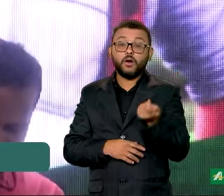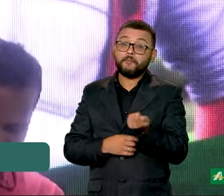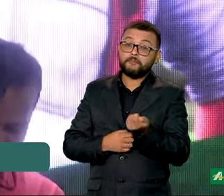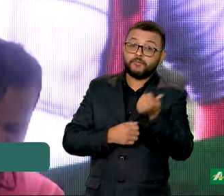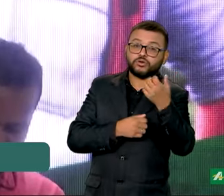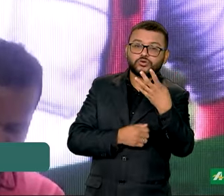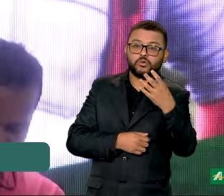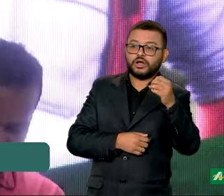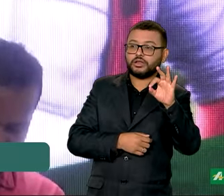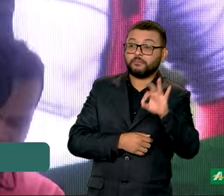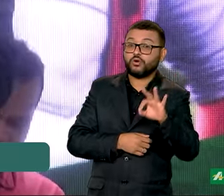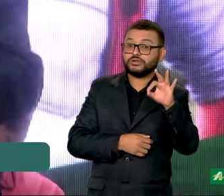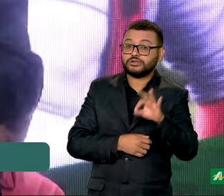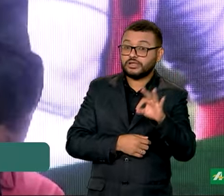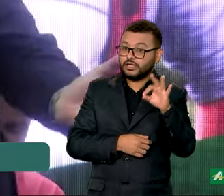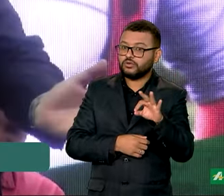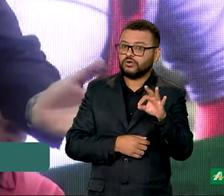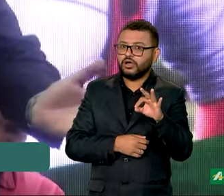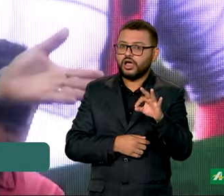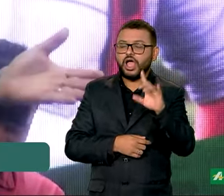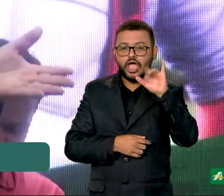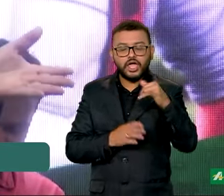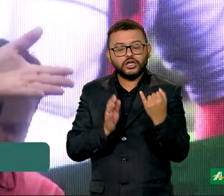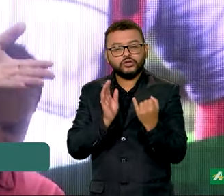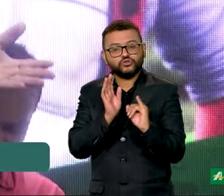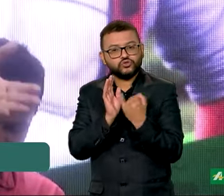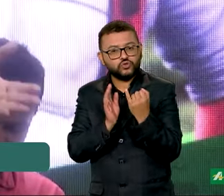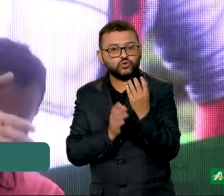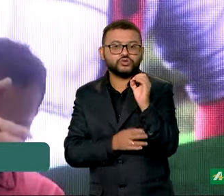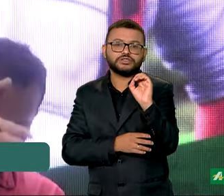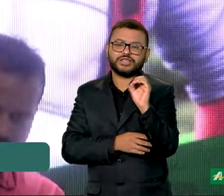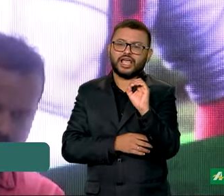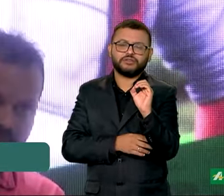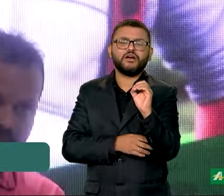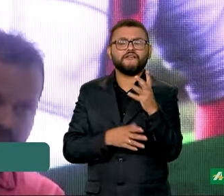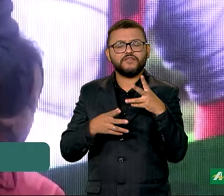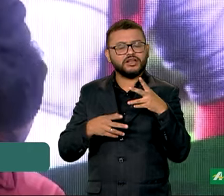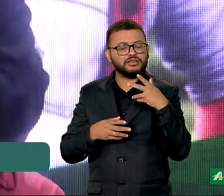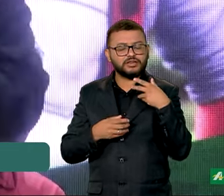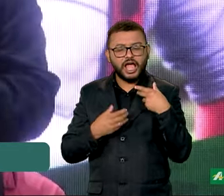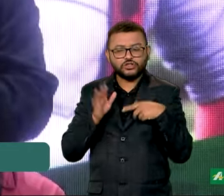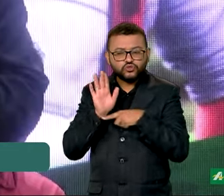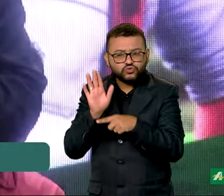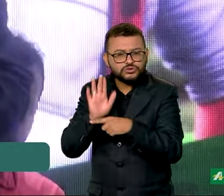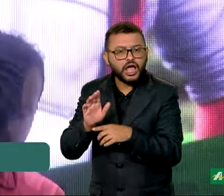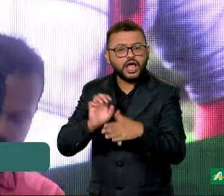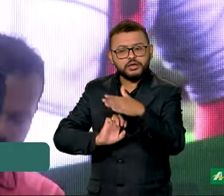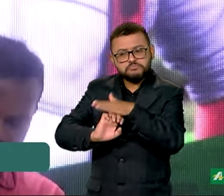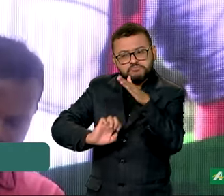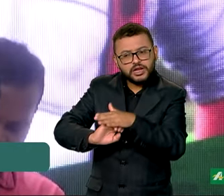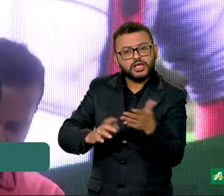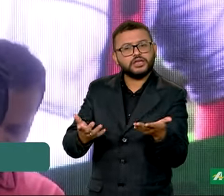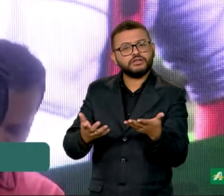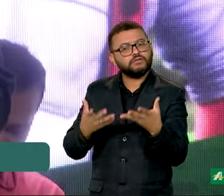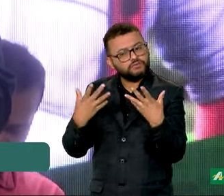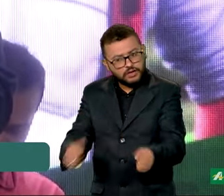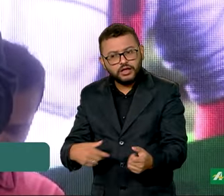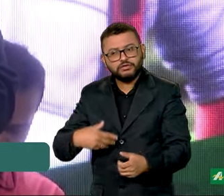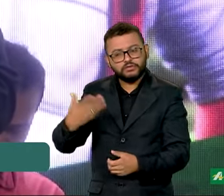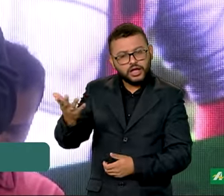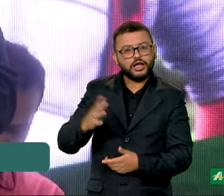40% % 40% é Juro Zero é dizer assim vai trabalhar que eu tô te ajudando que eu tô aqui do seu